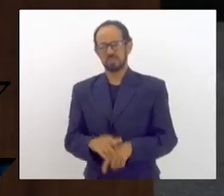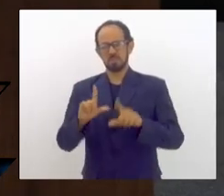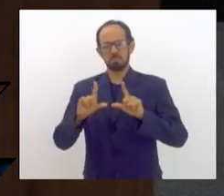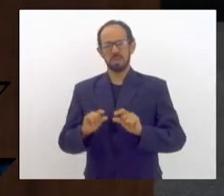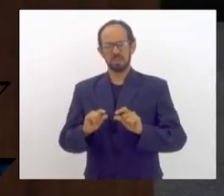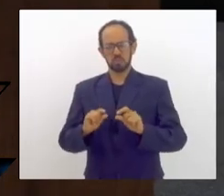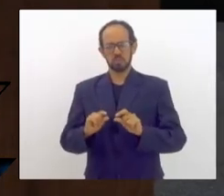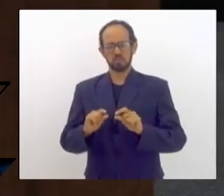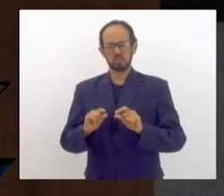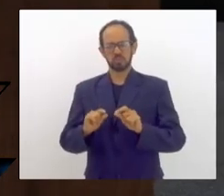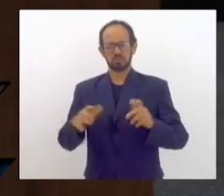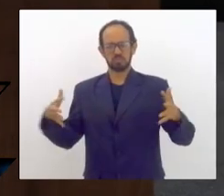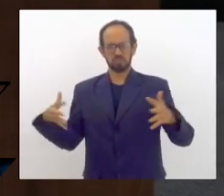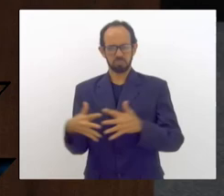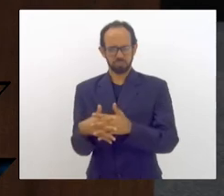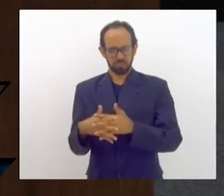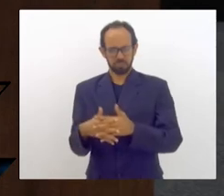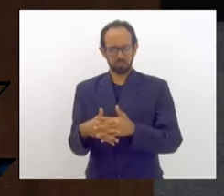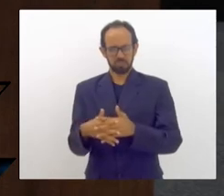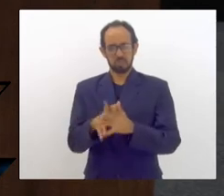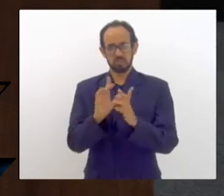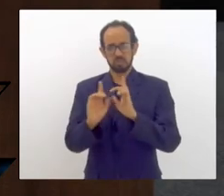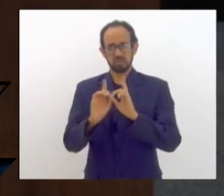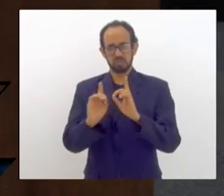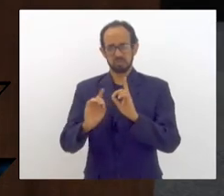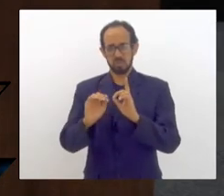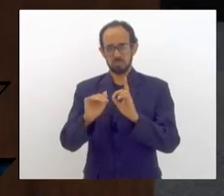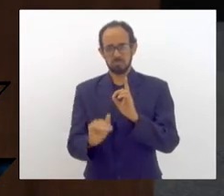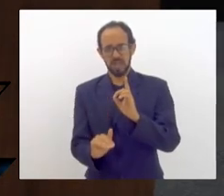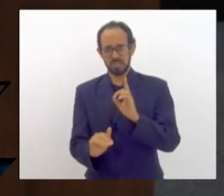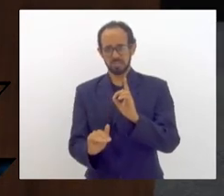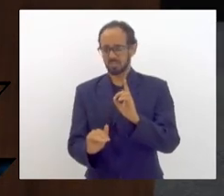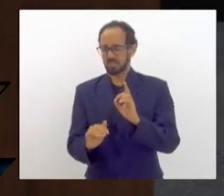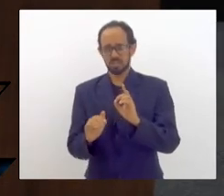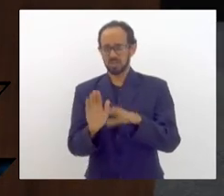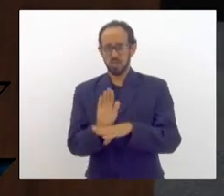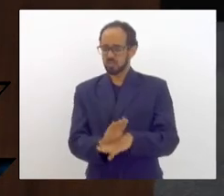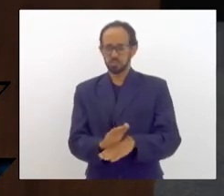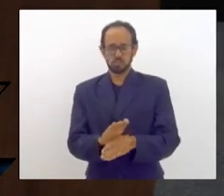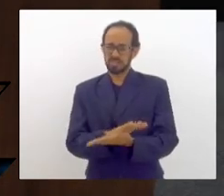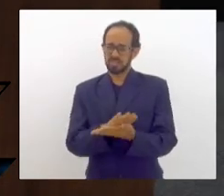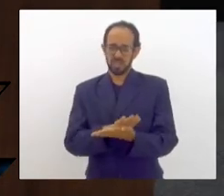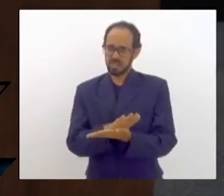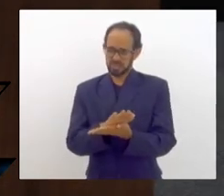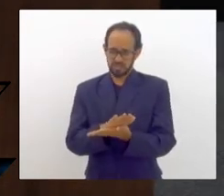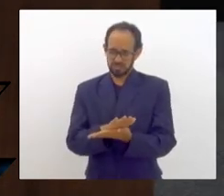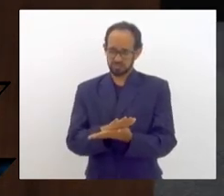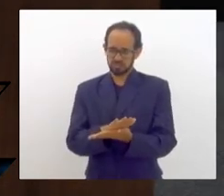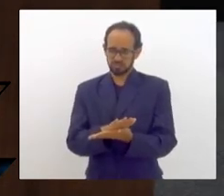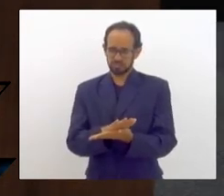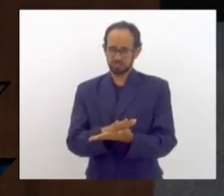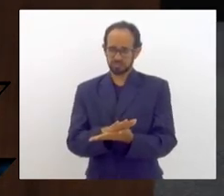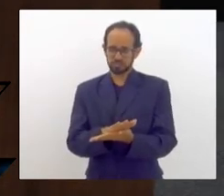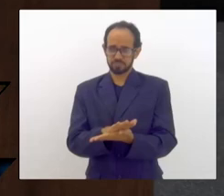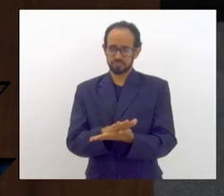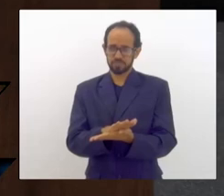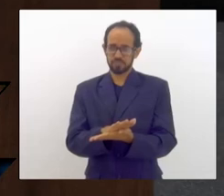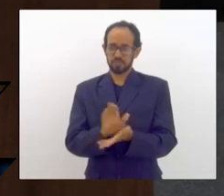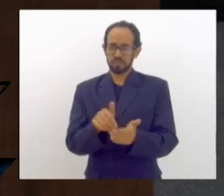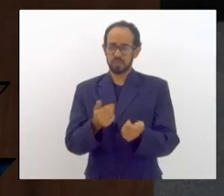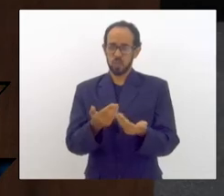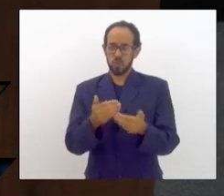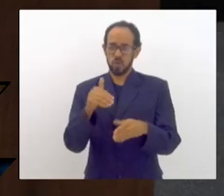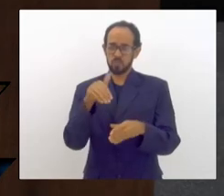truculentas e num baixo nível de discussão que não contribui em nada a esse parlamento. Para terminar, o espelho das votações